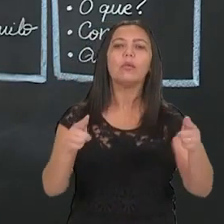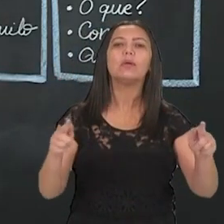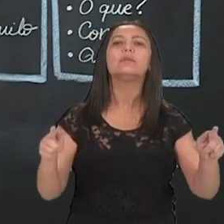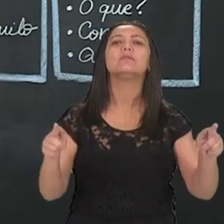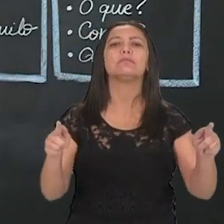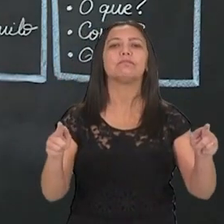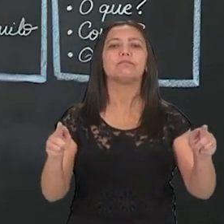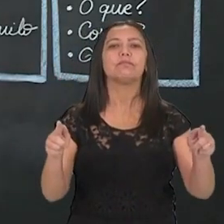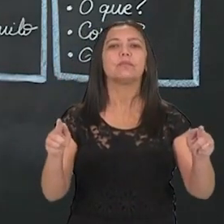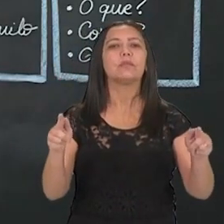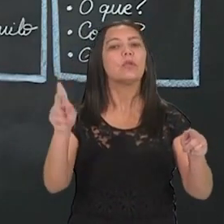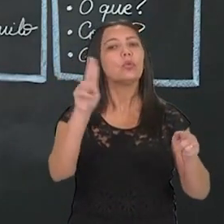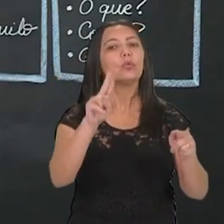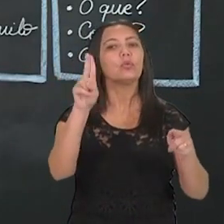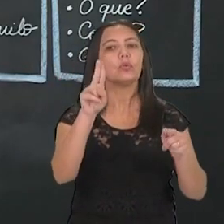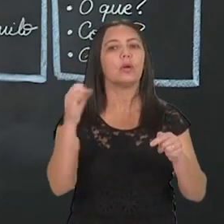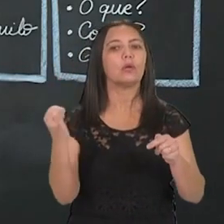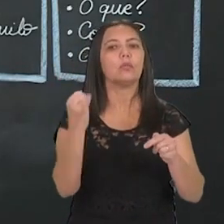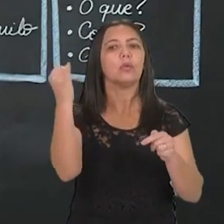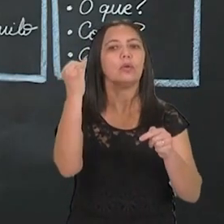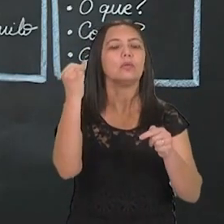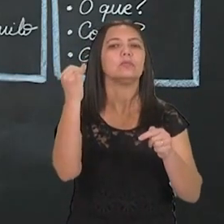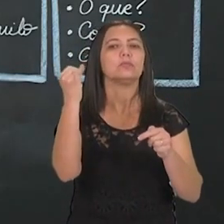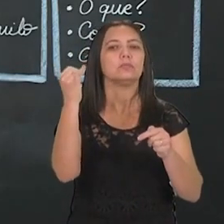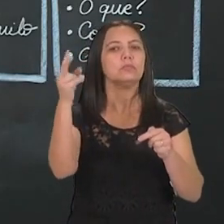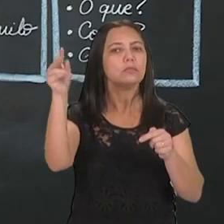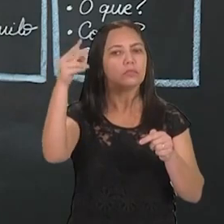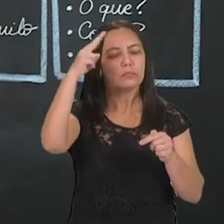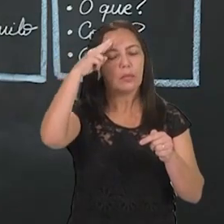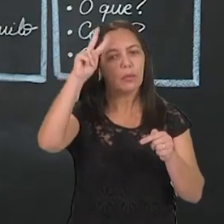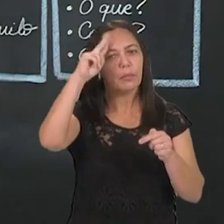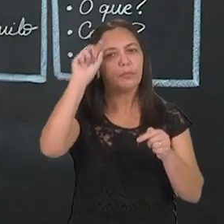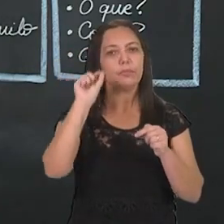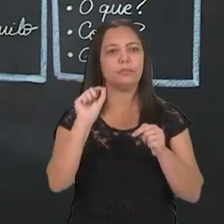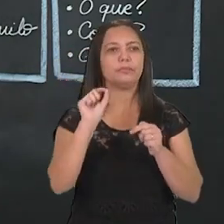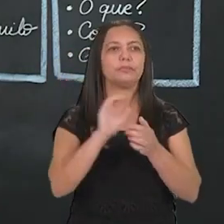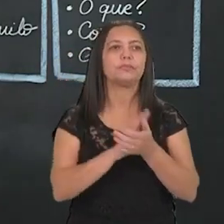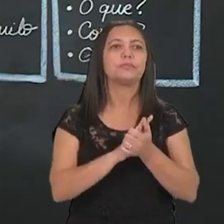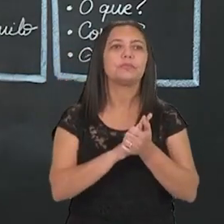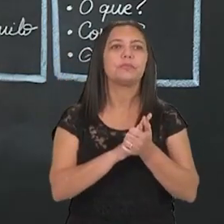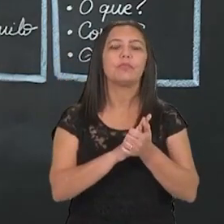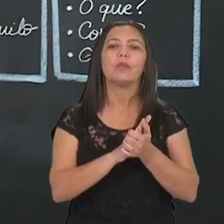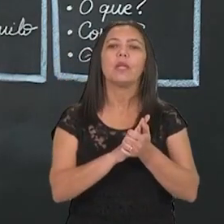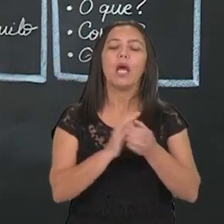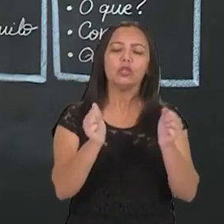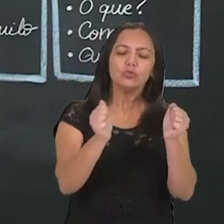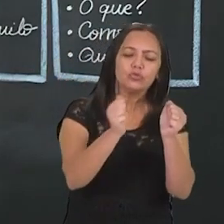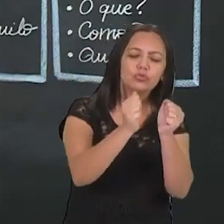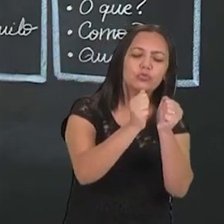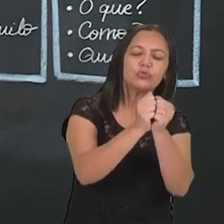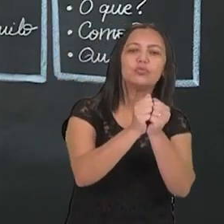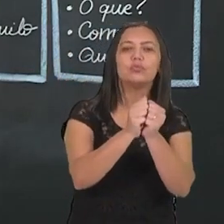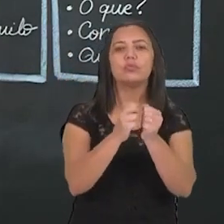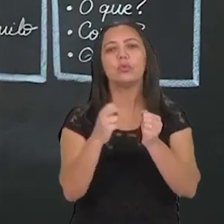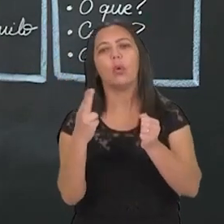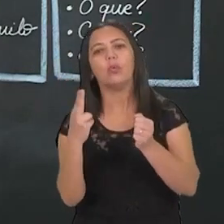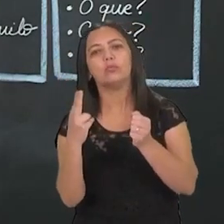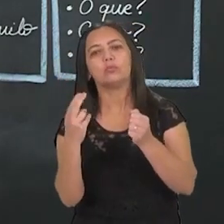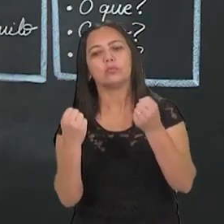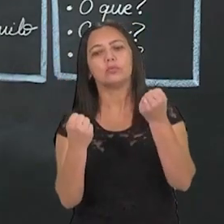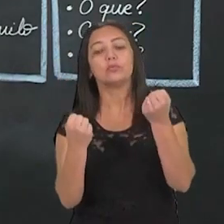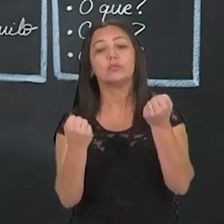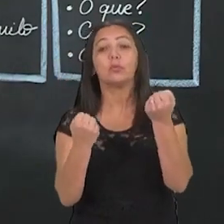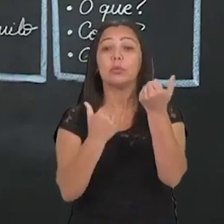função, porque dessa forma você não fica em dúvida de como aplicar essa palavra dentro de um contexto. Acompanhar ou substituir o